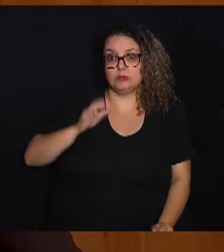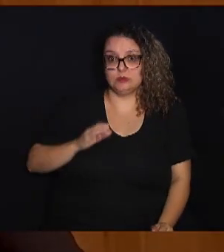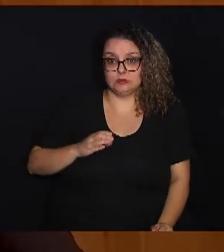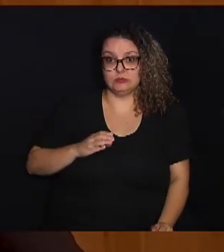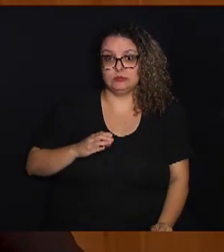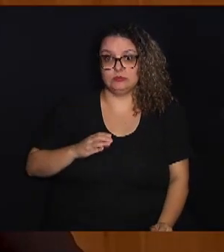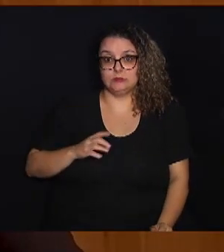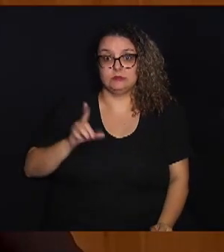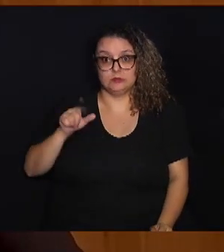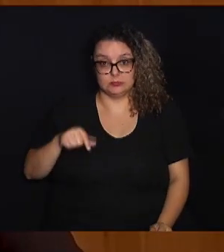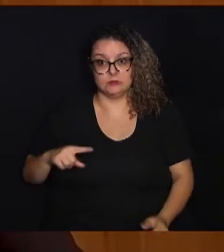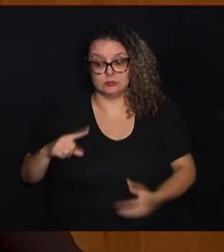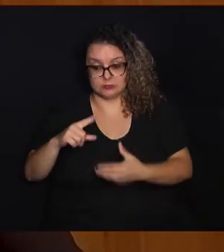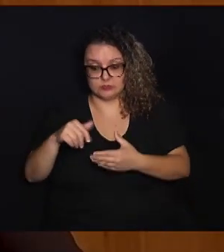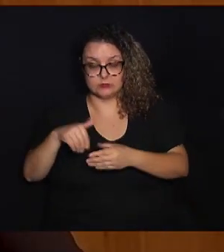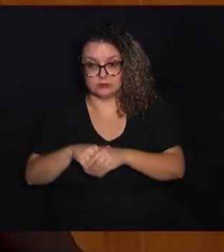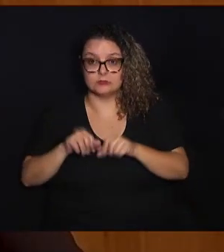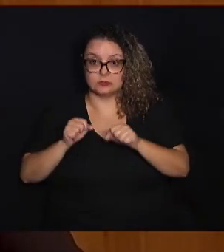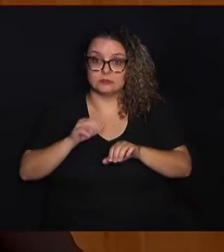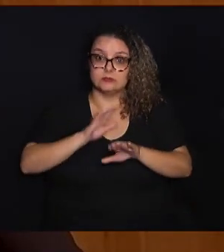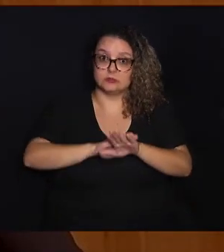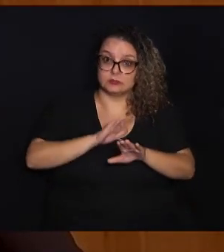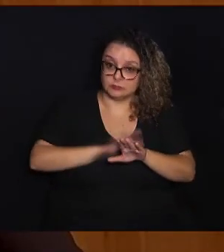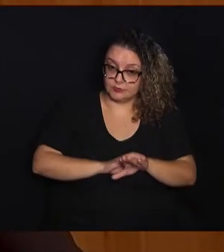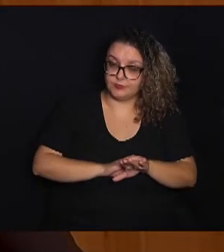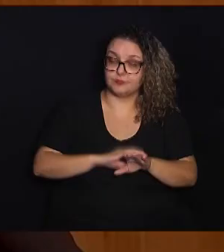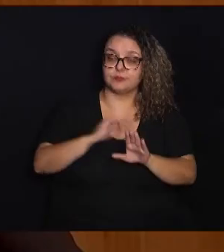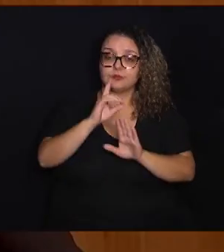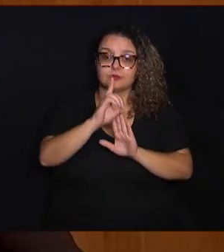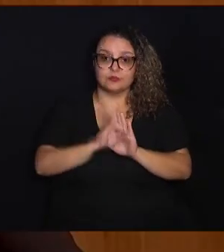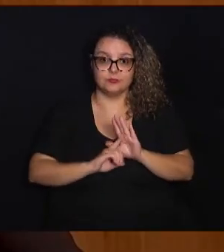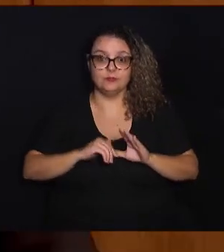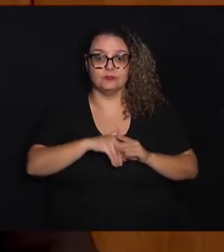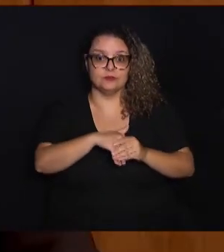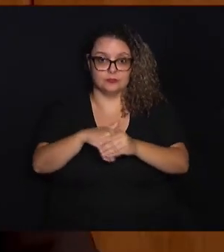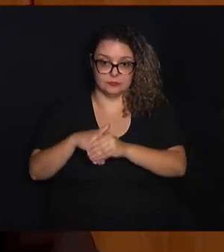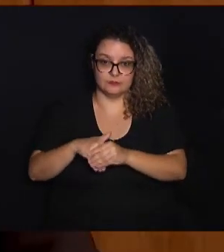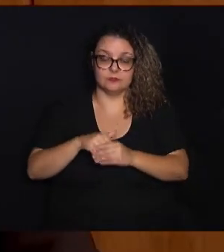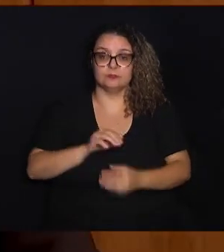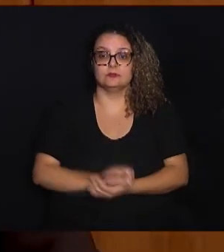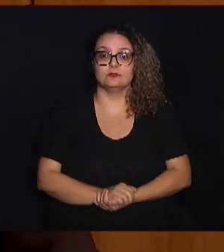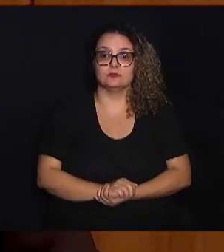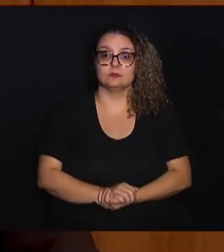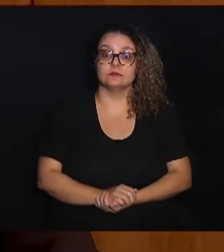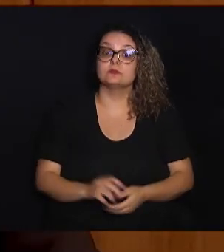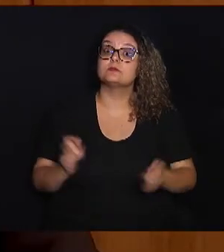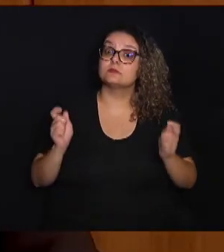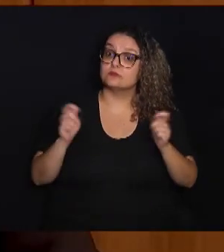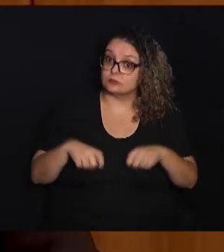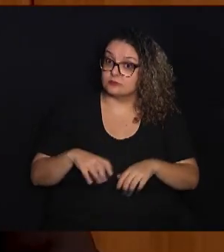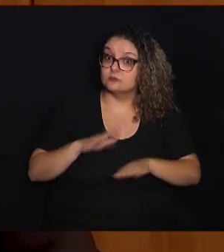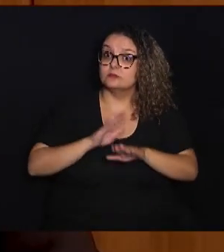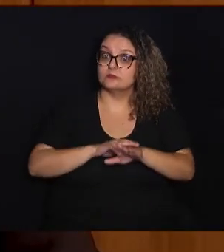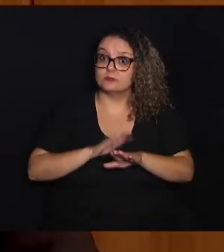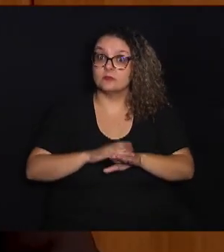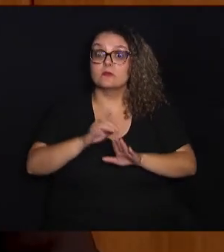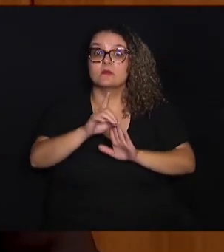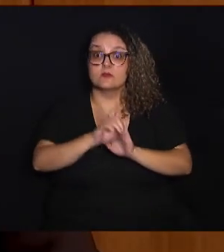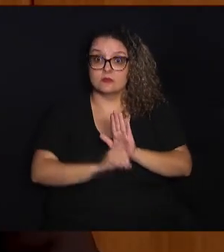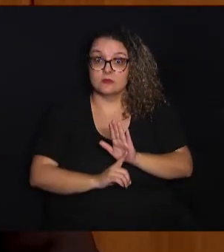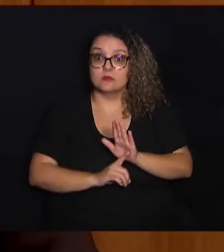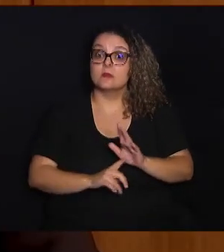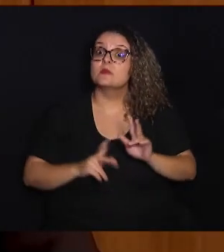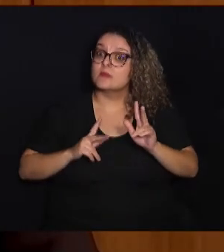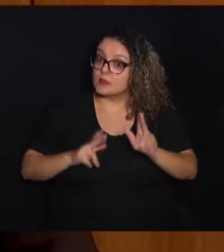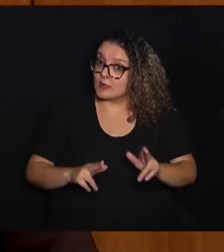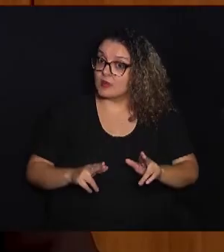que é eleitor, possa exercitar o seu direito de voto. A possibilidade de ele exercer seus direitos, tal como